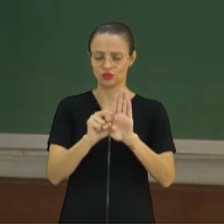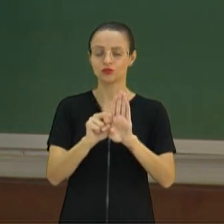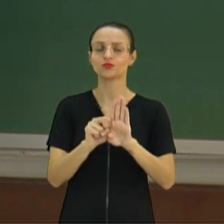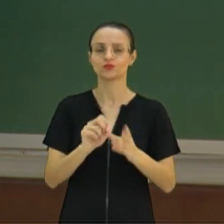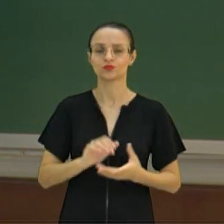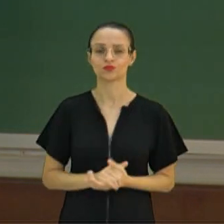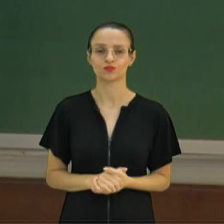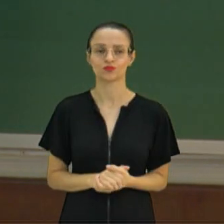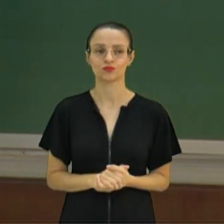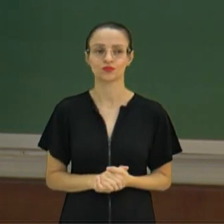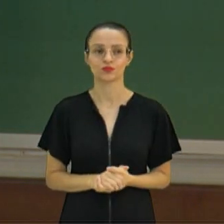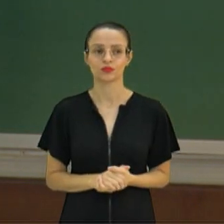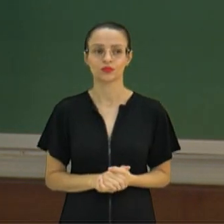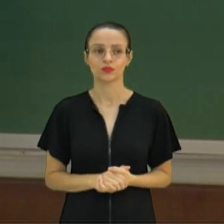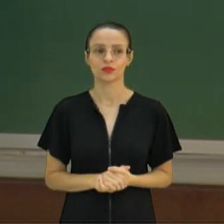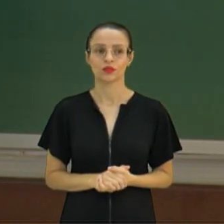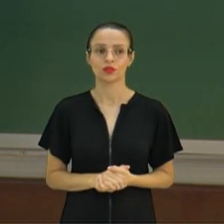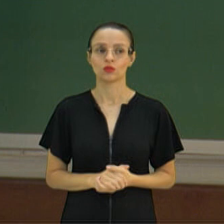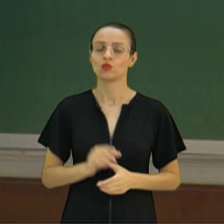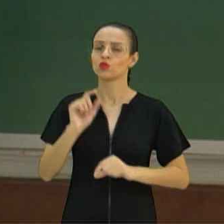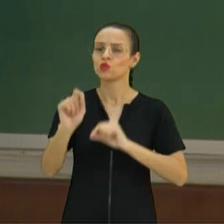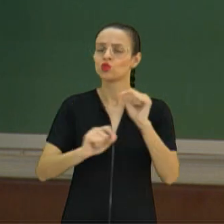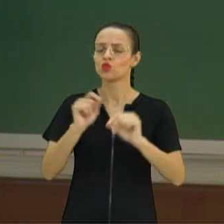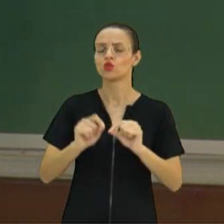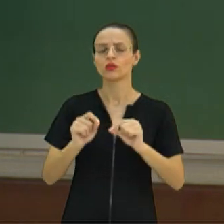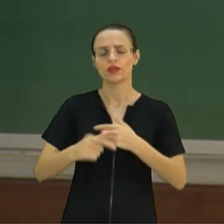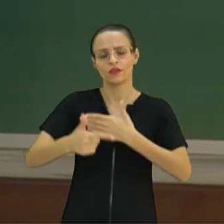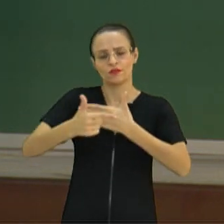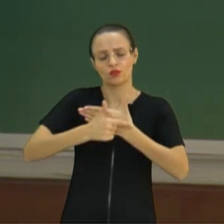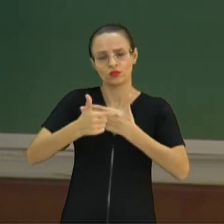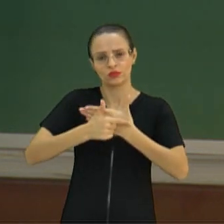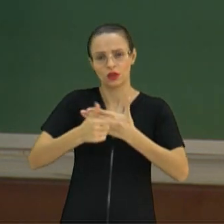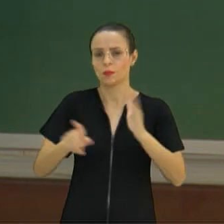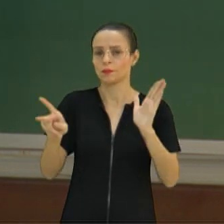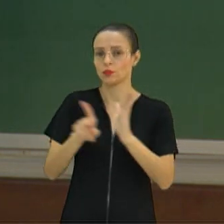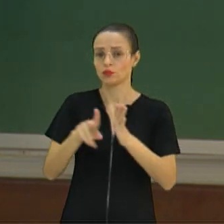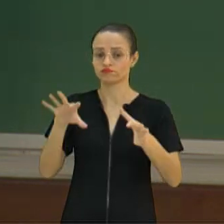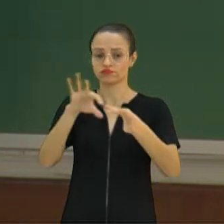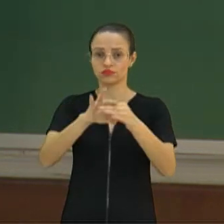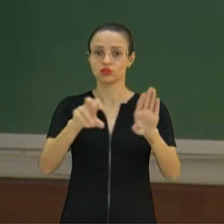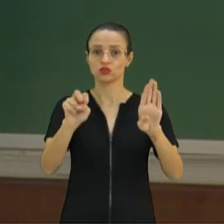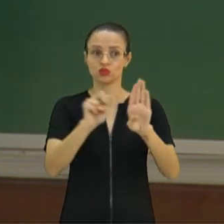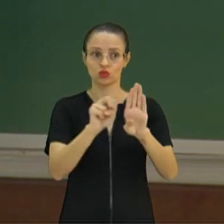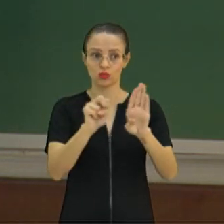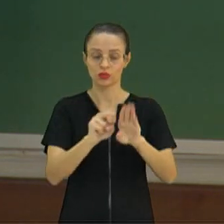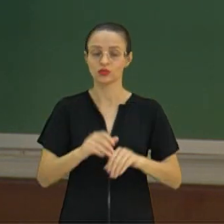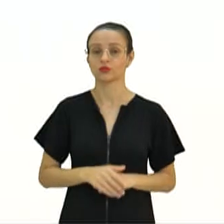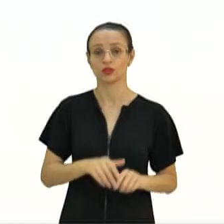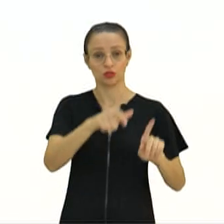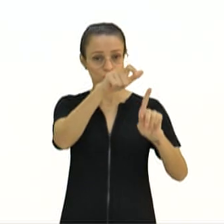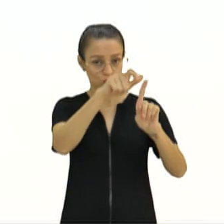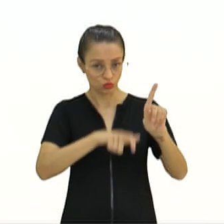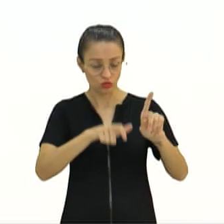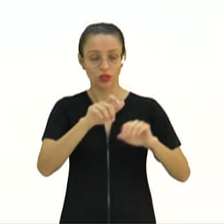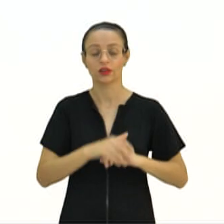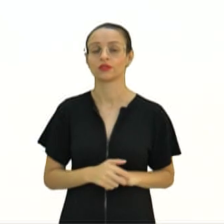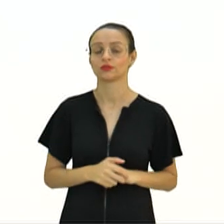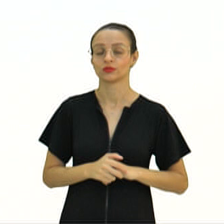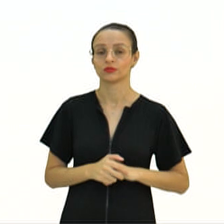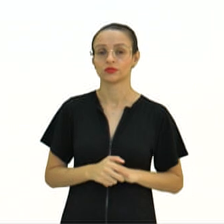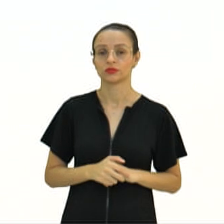função. Quais são as funções próprias dos substantivos? Sujeito, como acabamos de